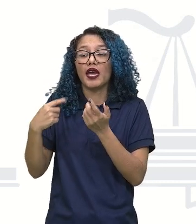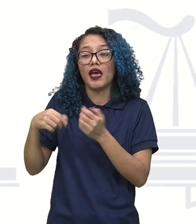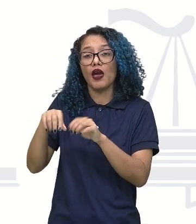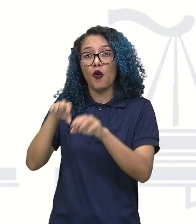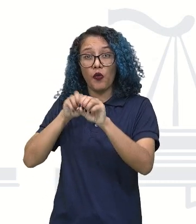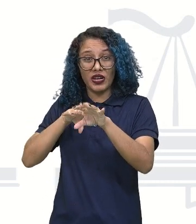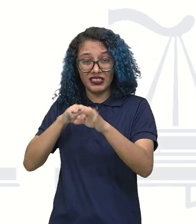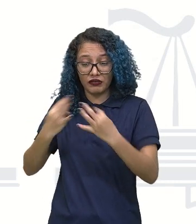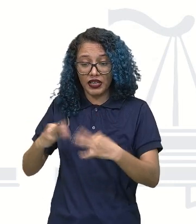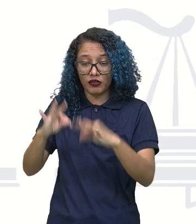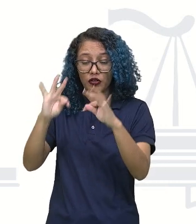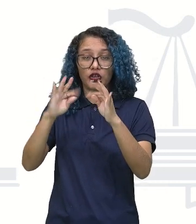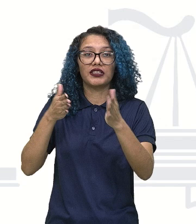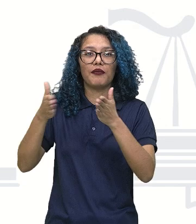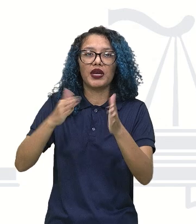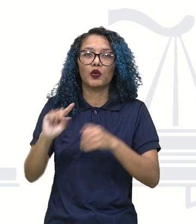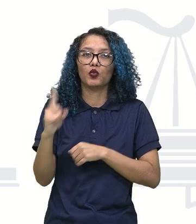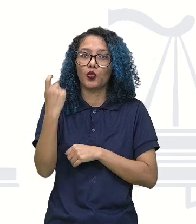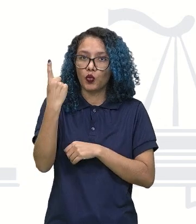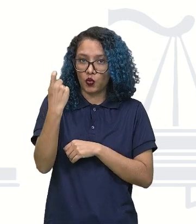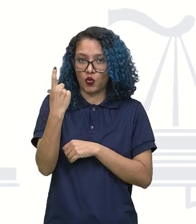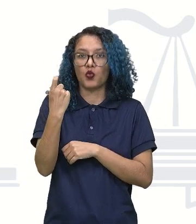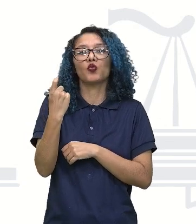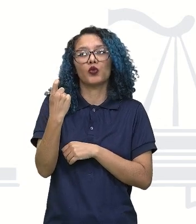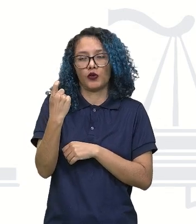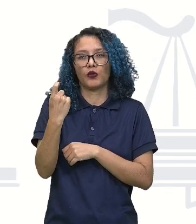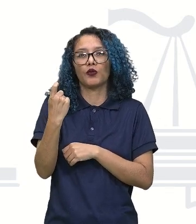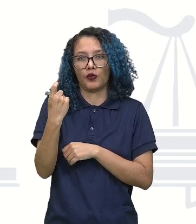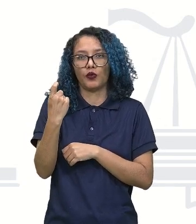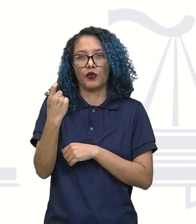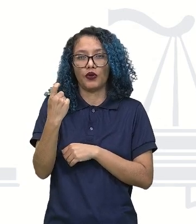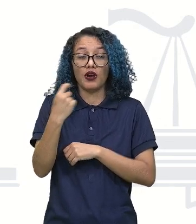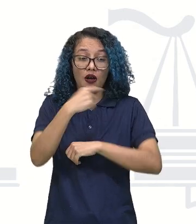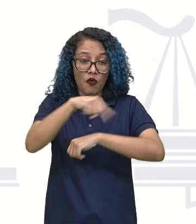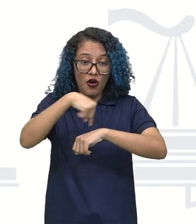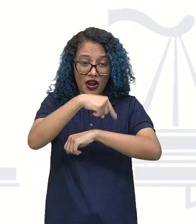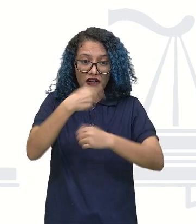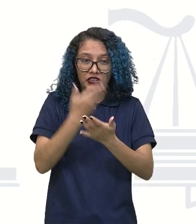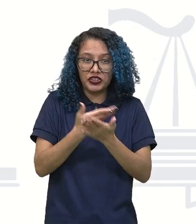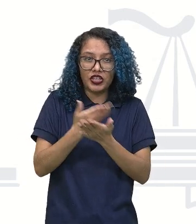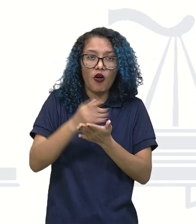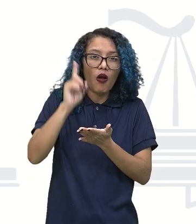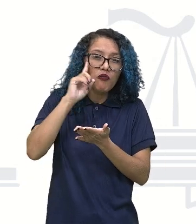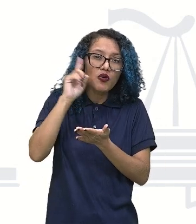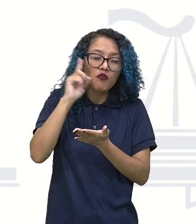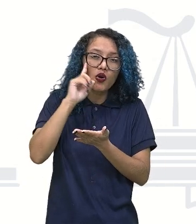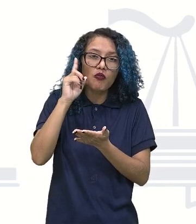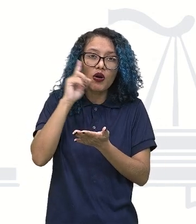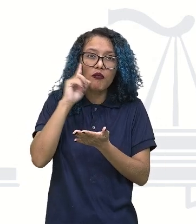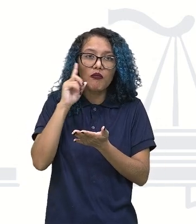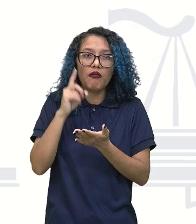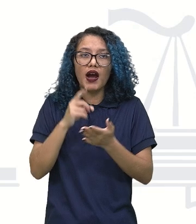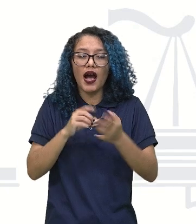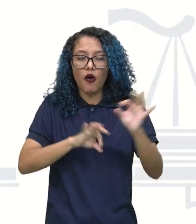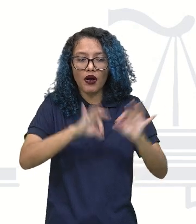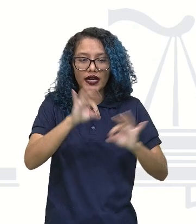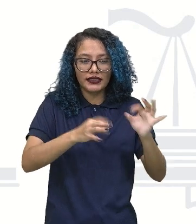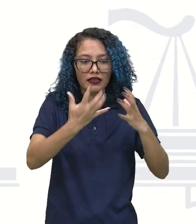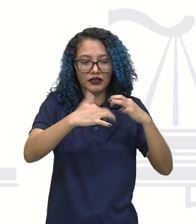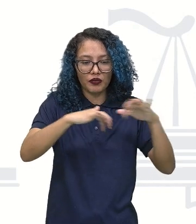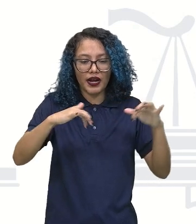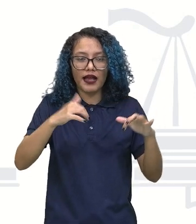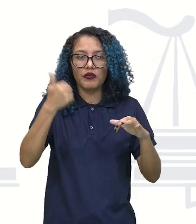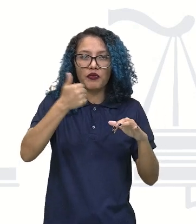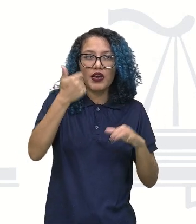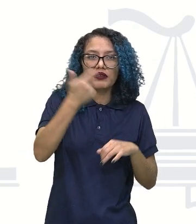como um período único. Não é dividido, a carga horária de aula diária não é dividida por tempos de aula. Não